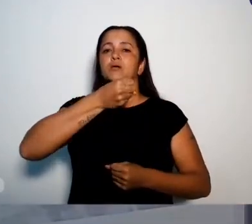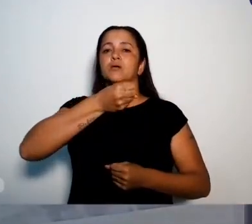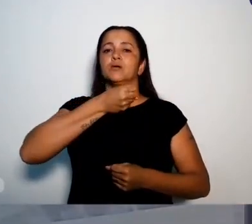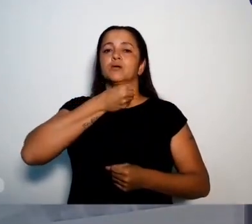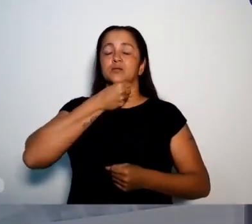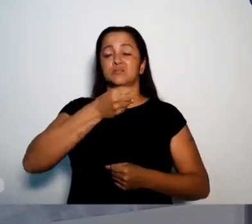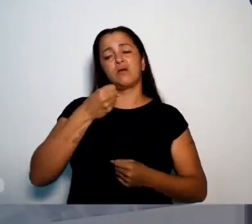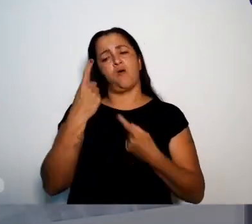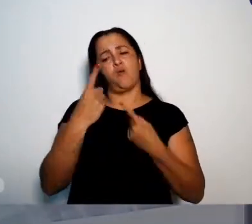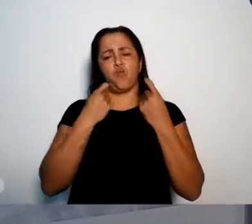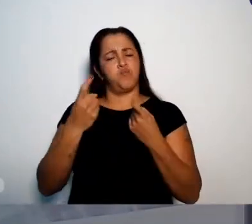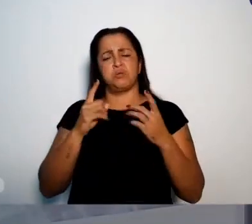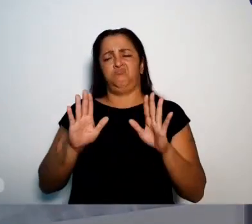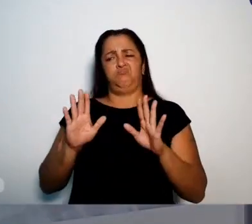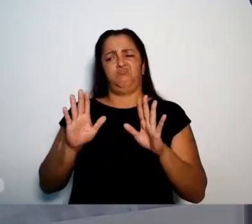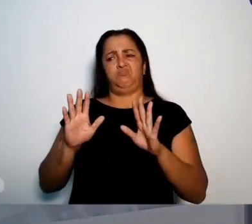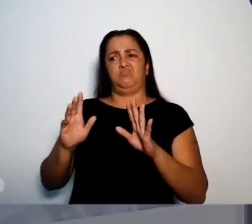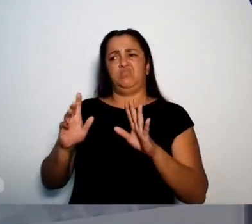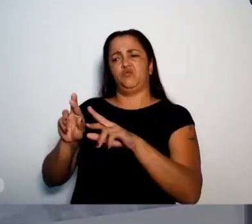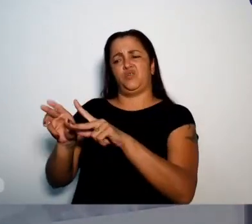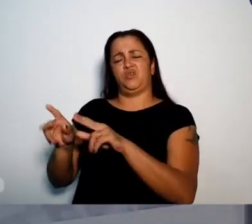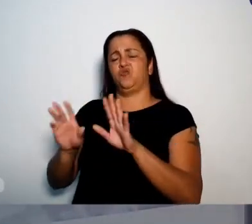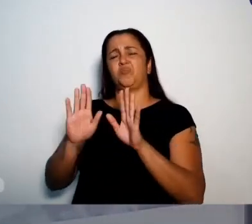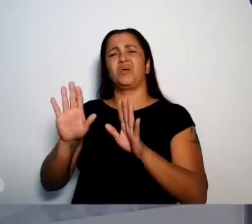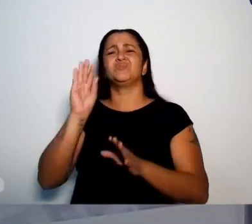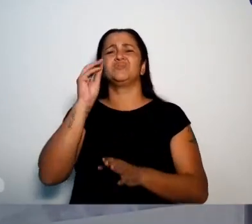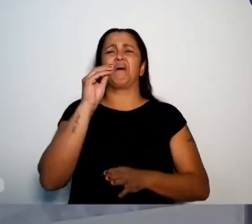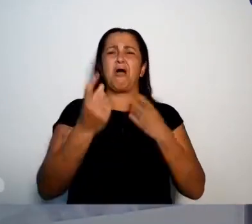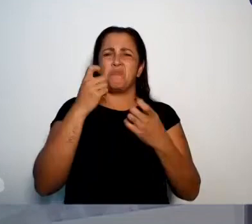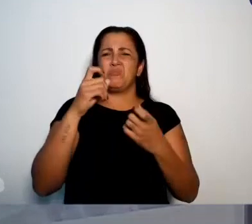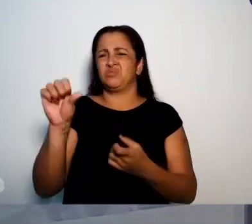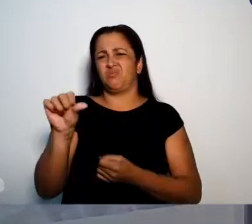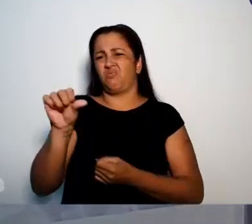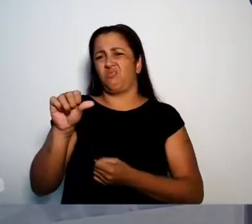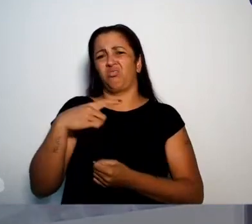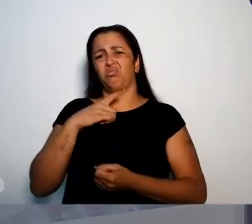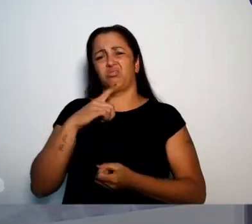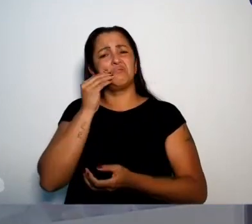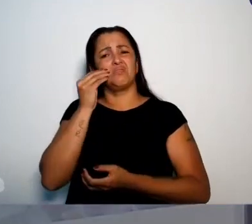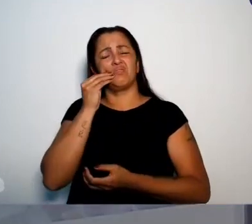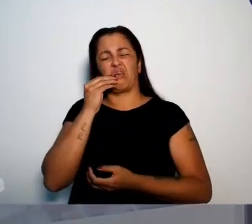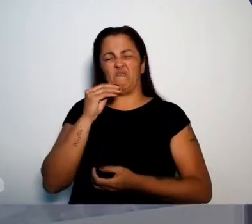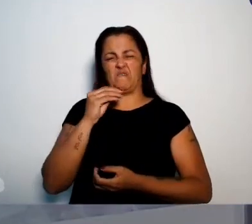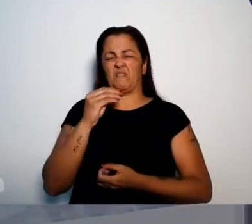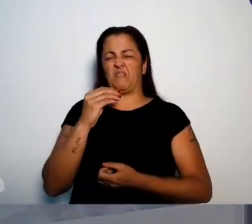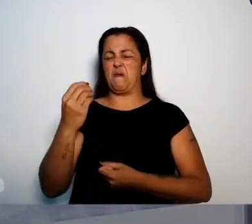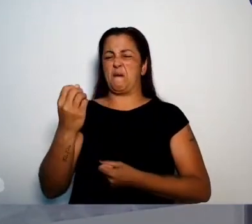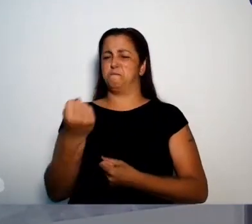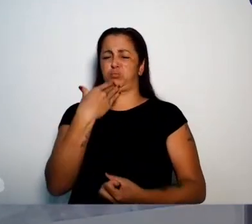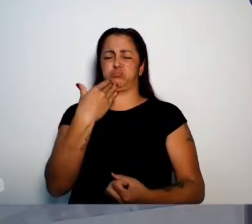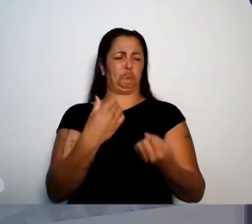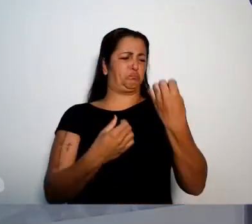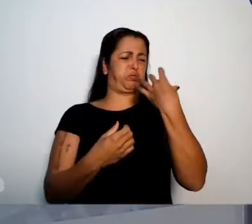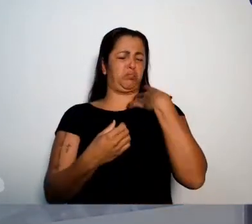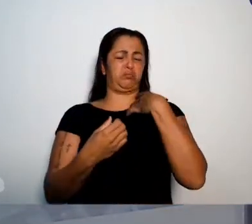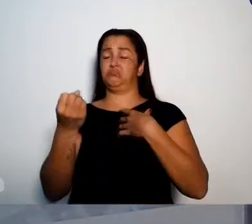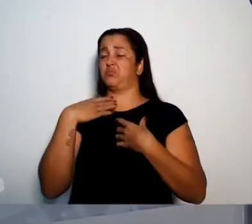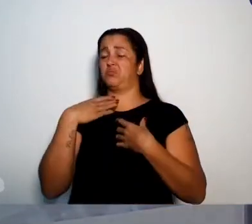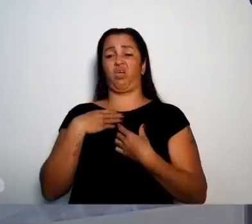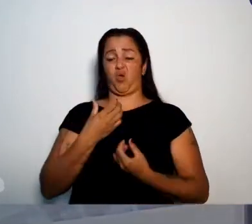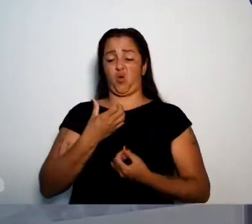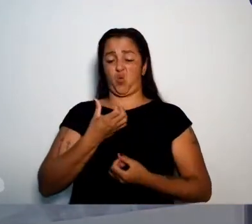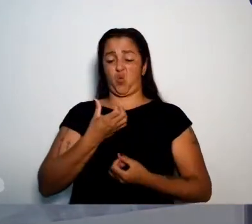todas, que tentaram, né, me ferrar de alguma forma, porque eu sempre falo, não tenho rabo preso com nenhuma imprensa. Eu agradeço a vocês